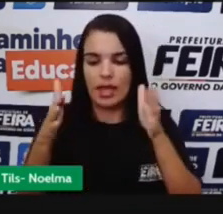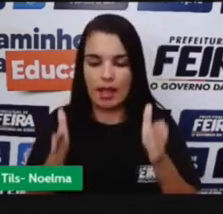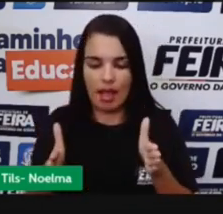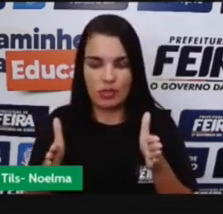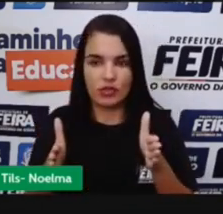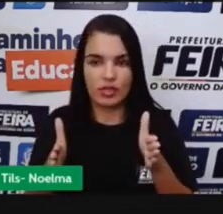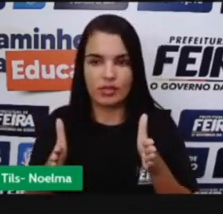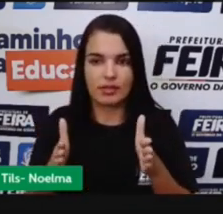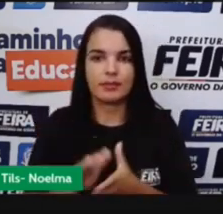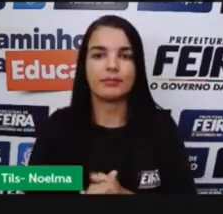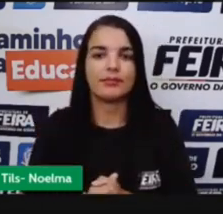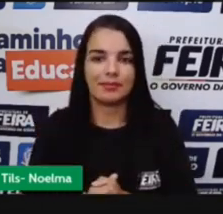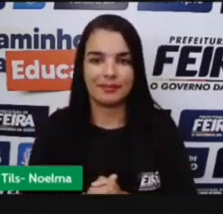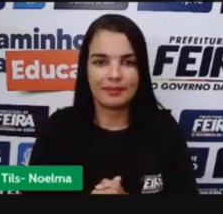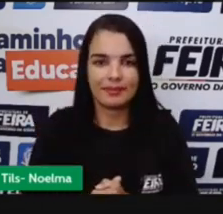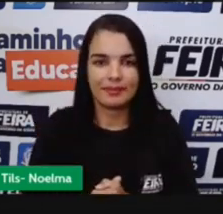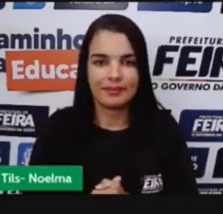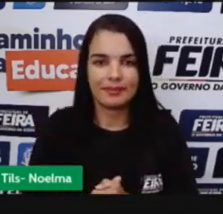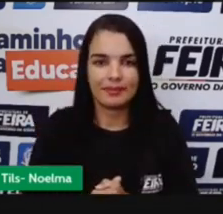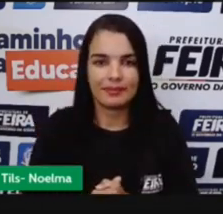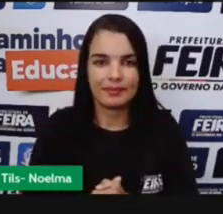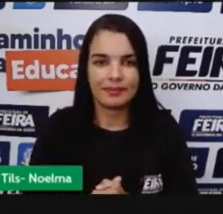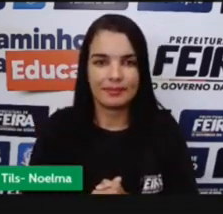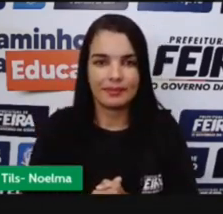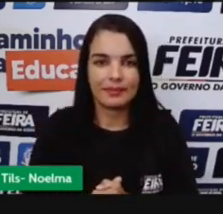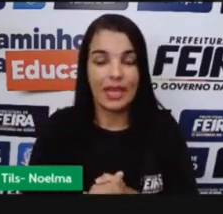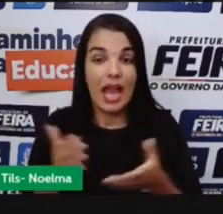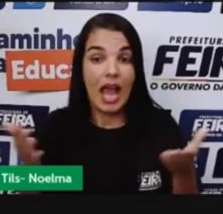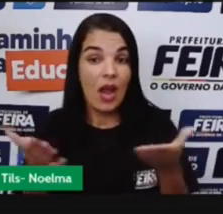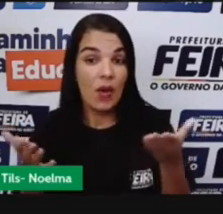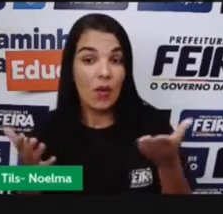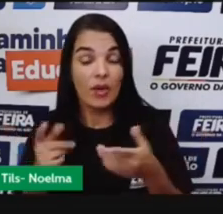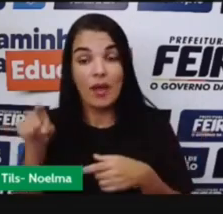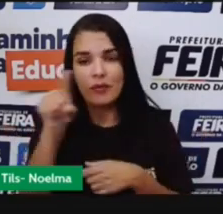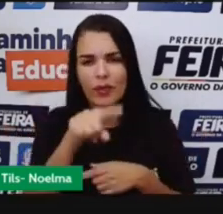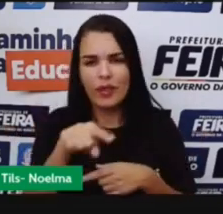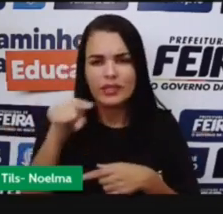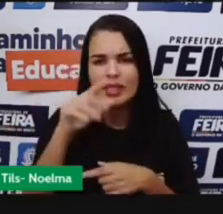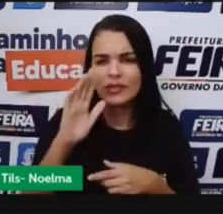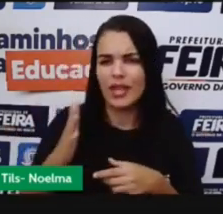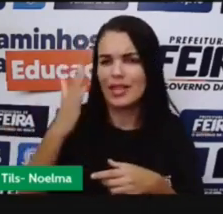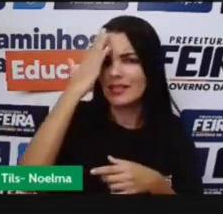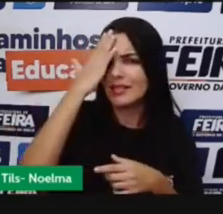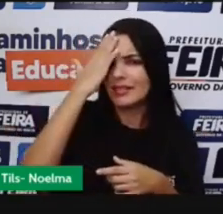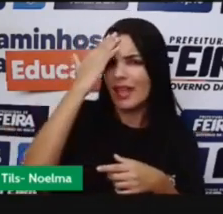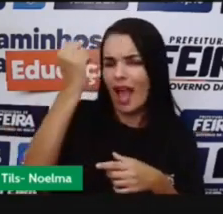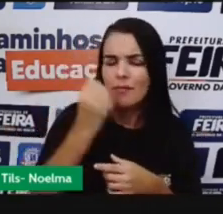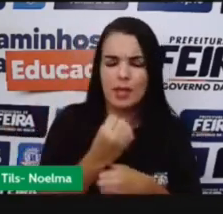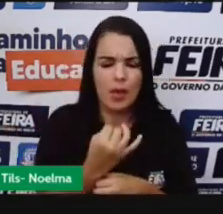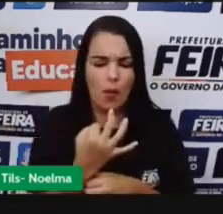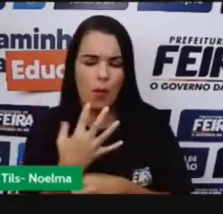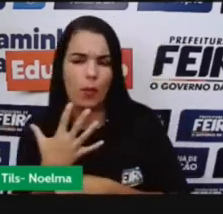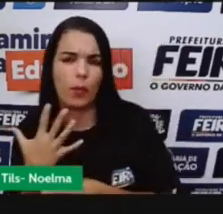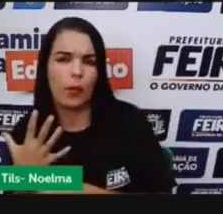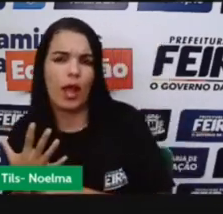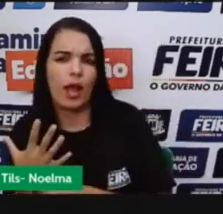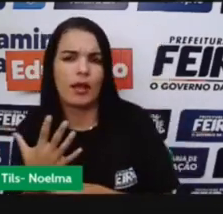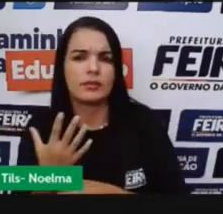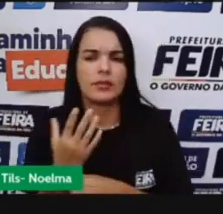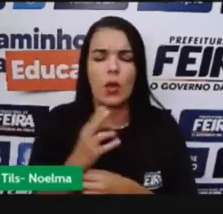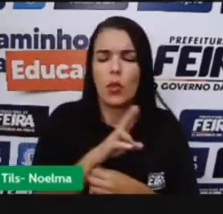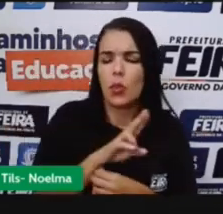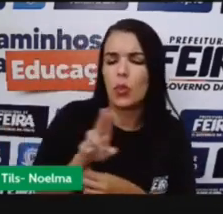272 caixas, certo? Agora que vocês já sabem, já, né, quais são os termos da